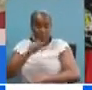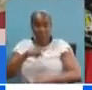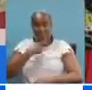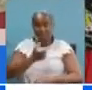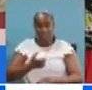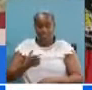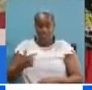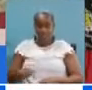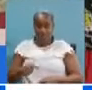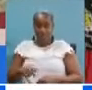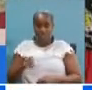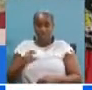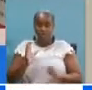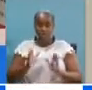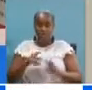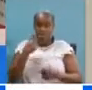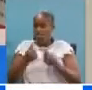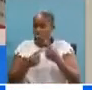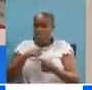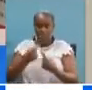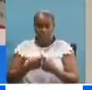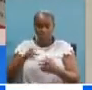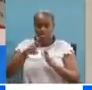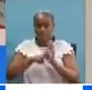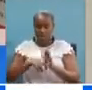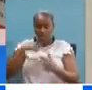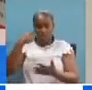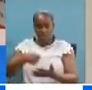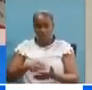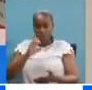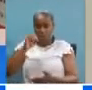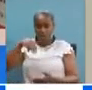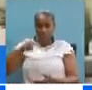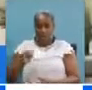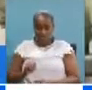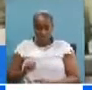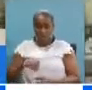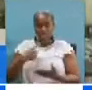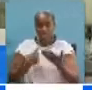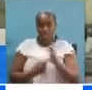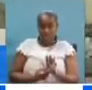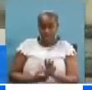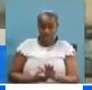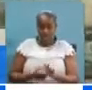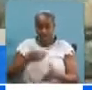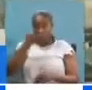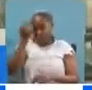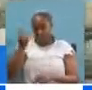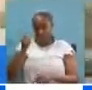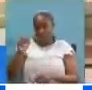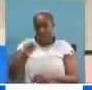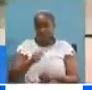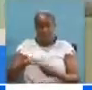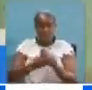Neto adota, há já alguns anos, algumas regras impostas pela OMS, como, por exemplo, uma simples higienização